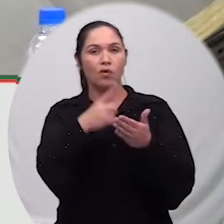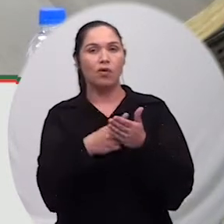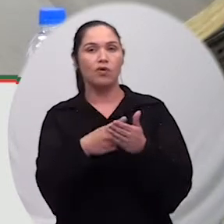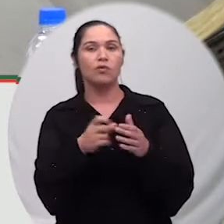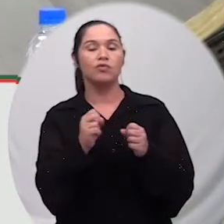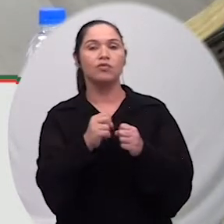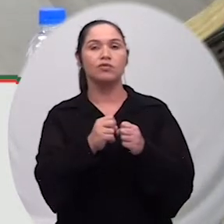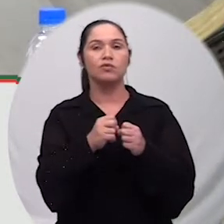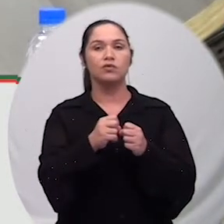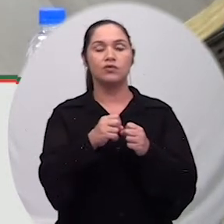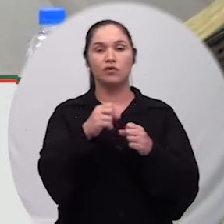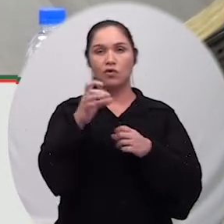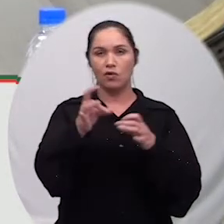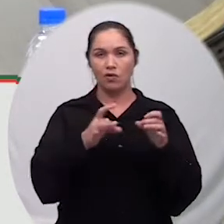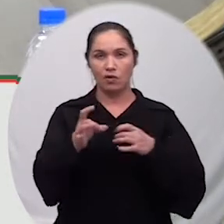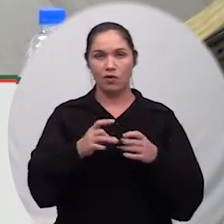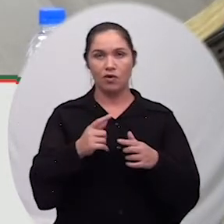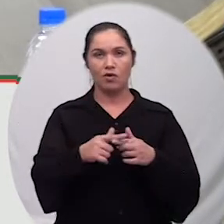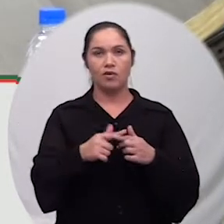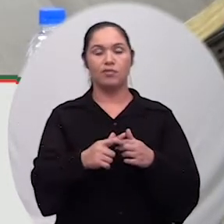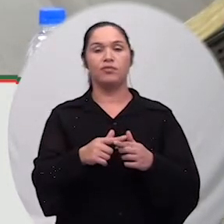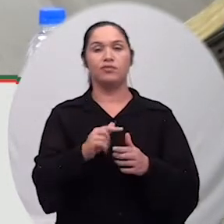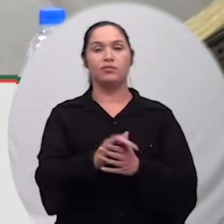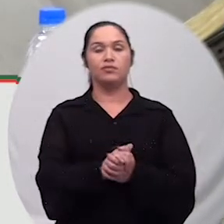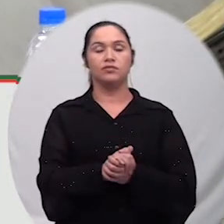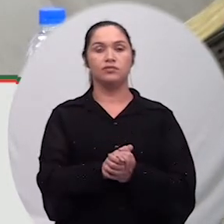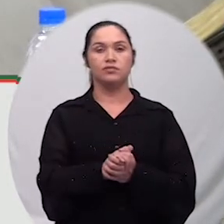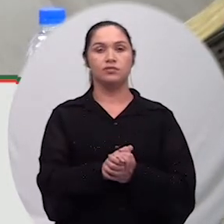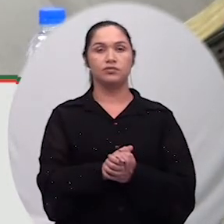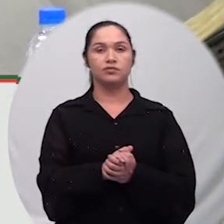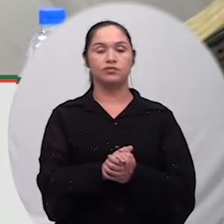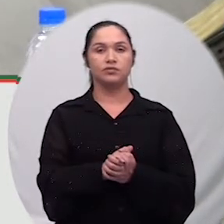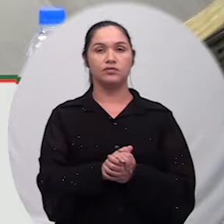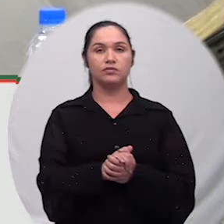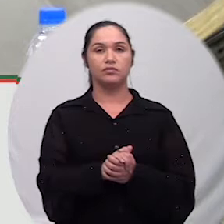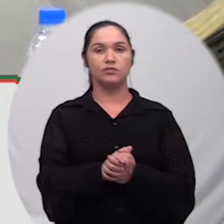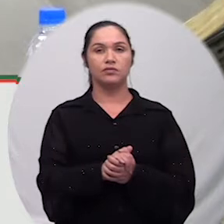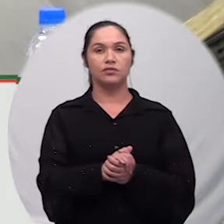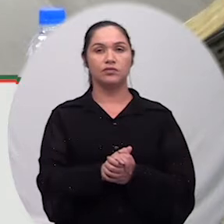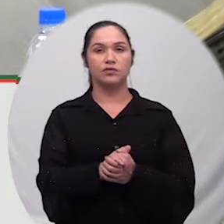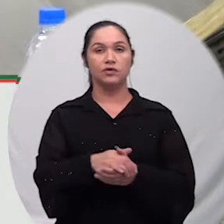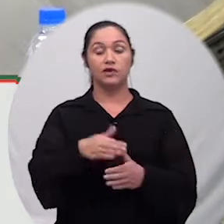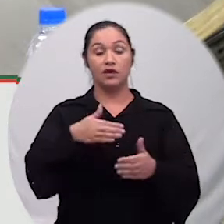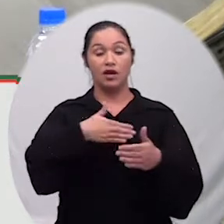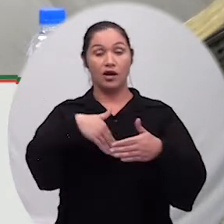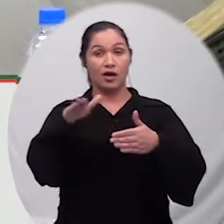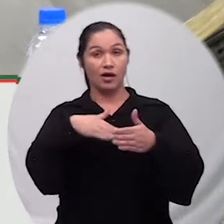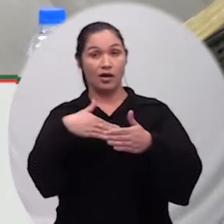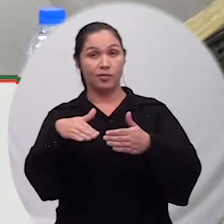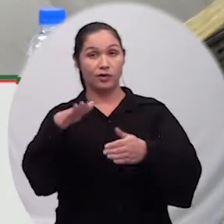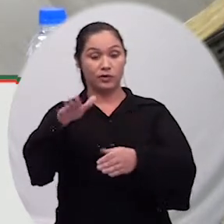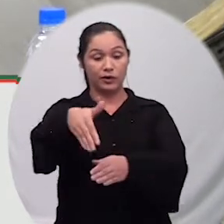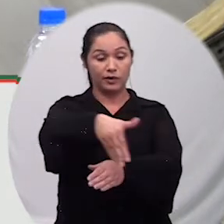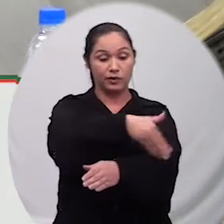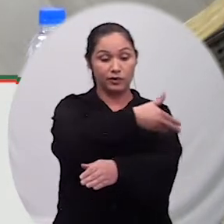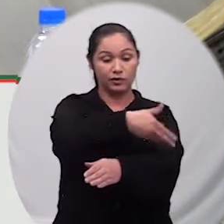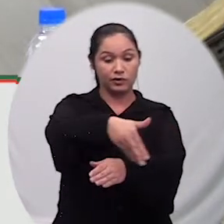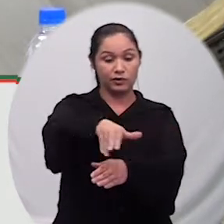no Manual Brasileiro de Sinalização de Trânsito, volume 4, sinalização horizontal, aprovado pela